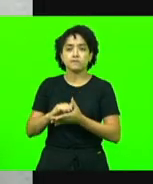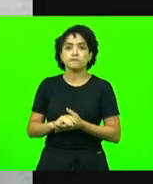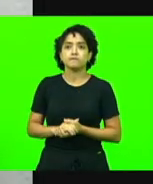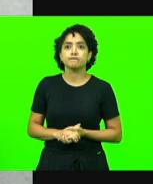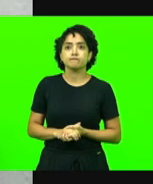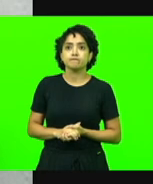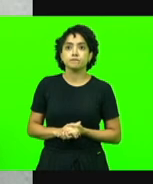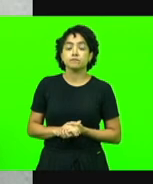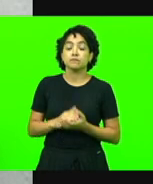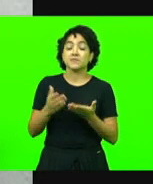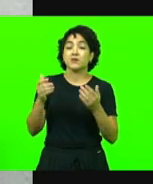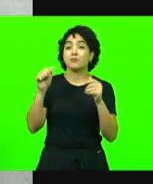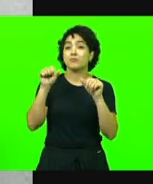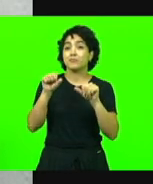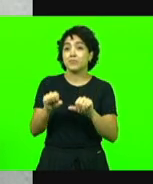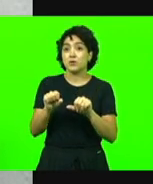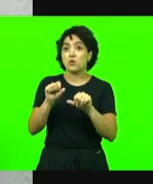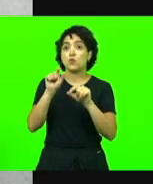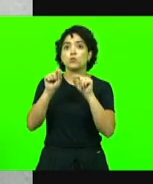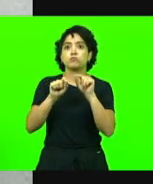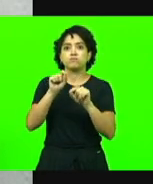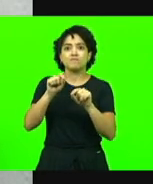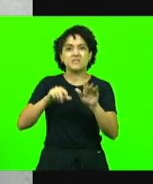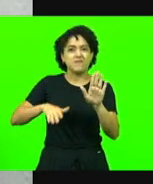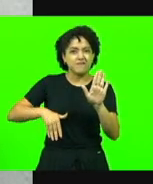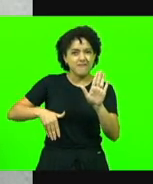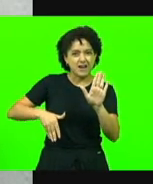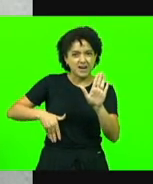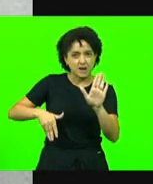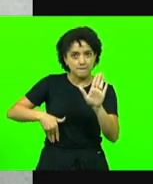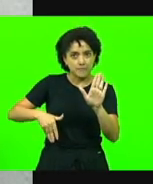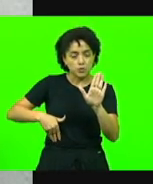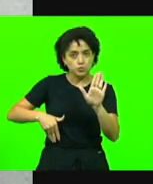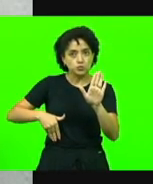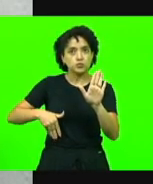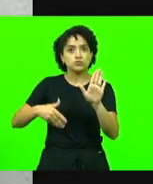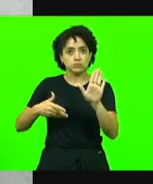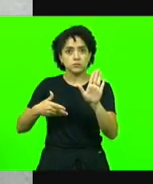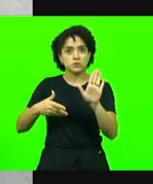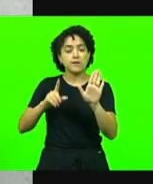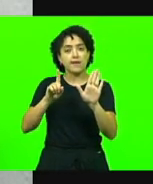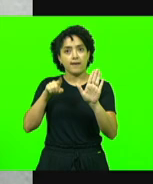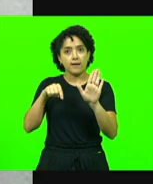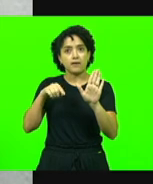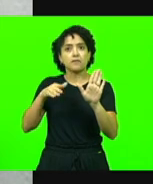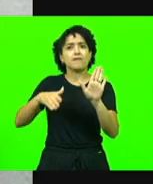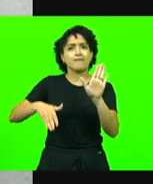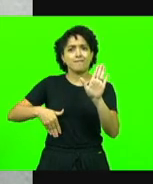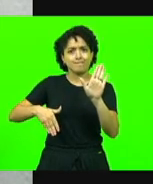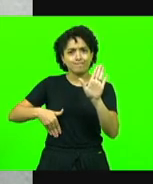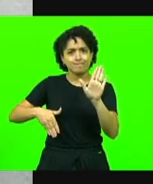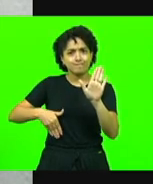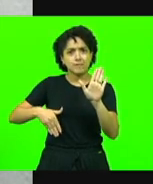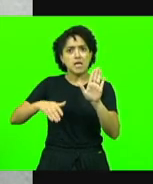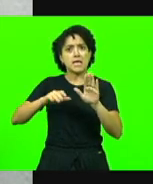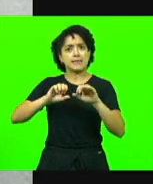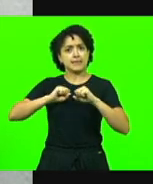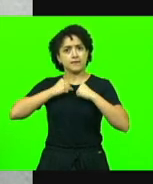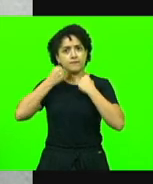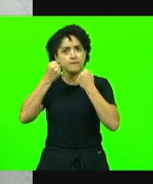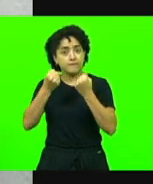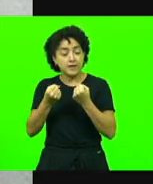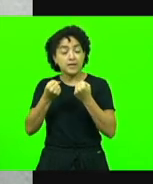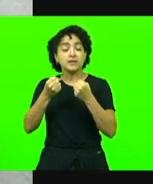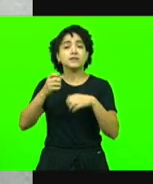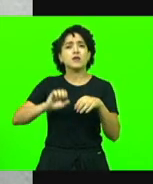E o pior de tudo é que esses vagabundos, vagabundos, que defendem o